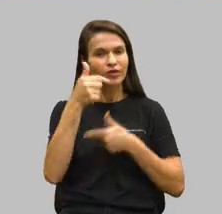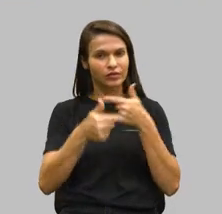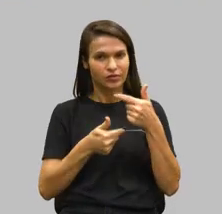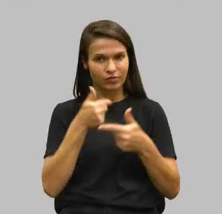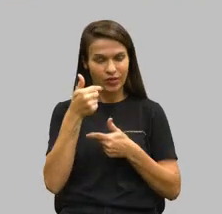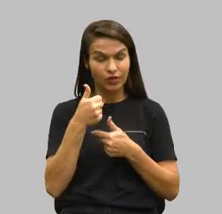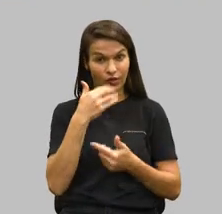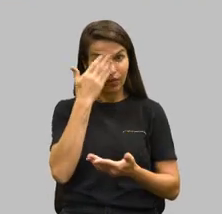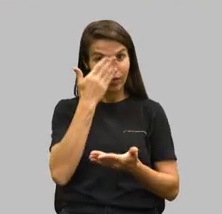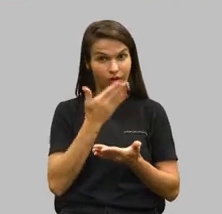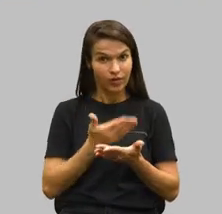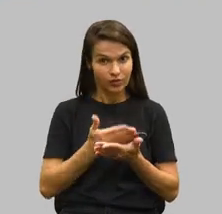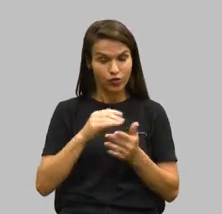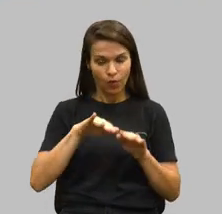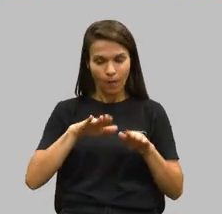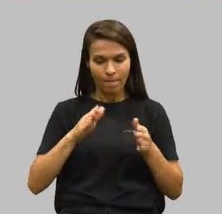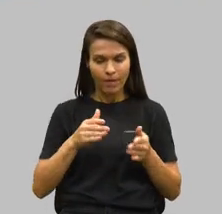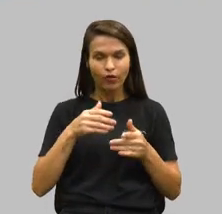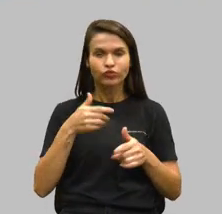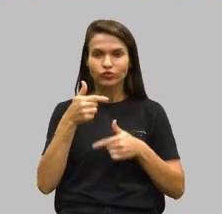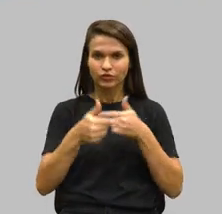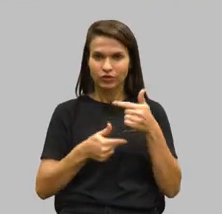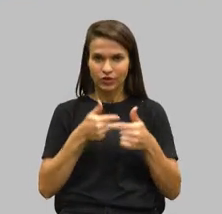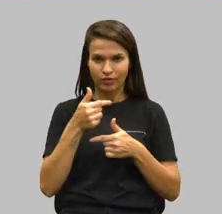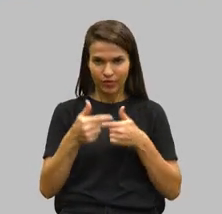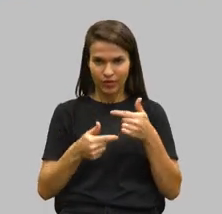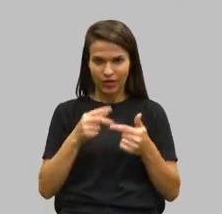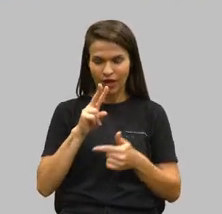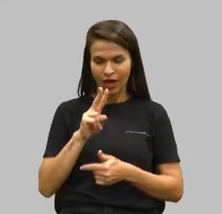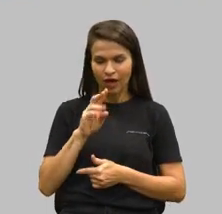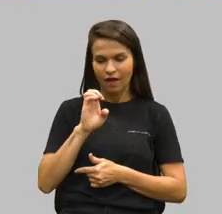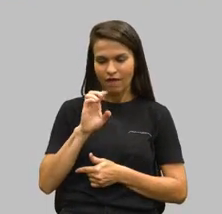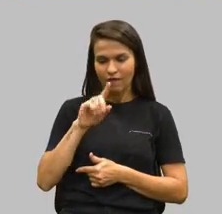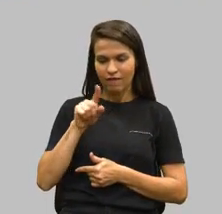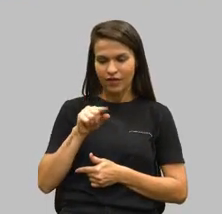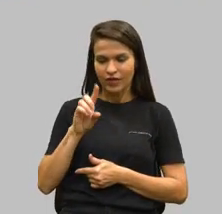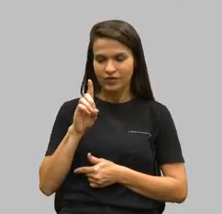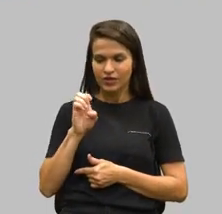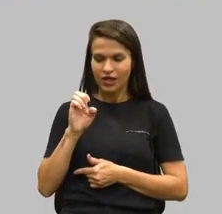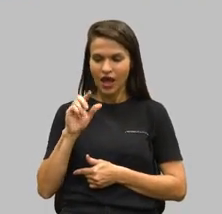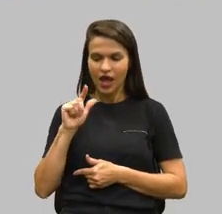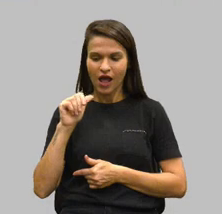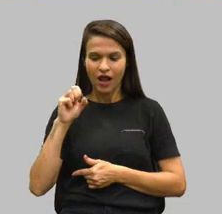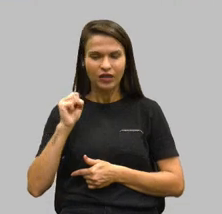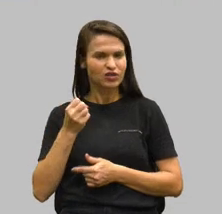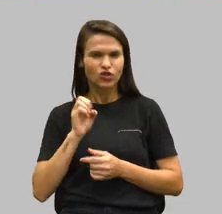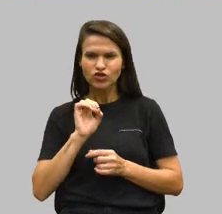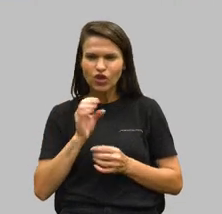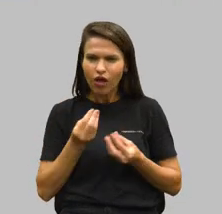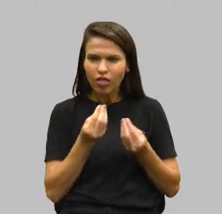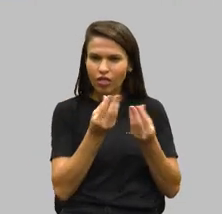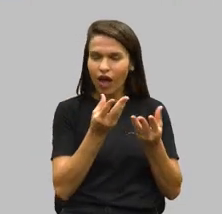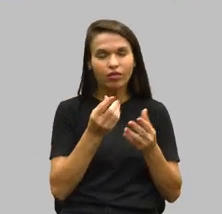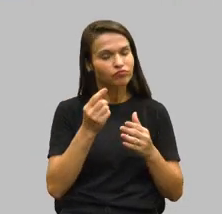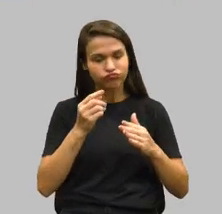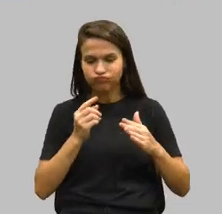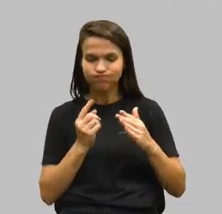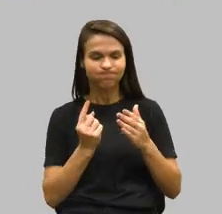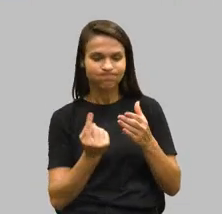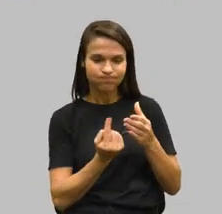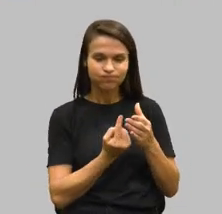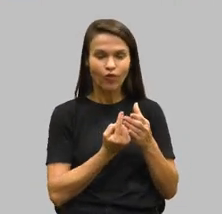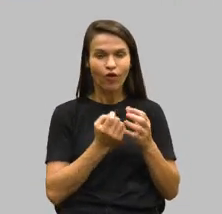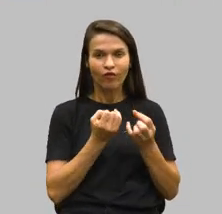acredito que o banco de empregos da vez delas ela não é apenas ofertar ela envolver de maneira intersetorial diversos